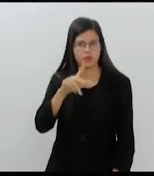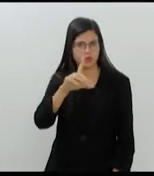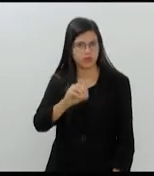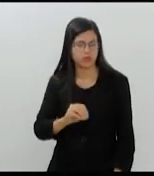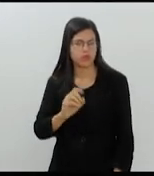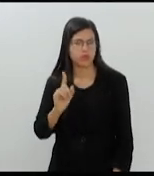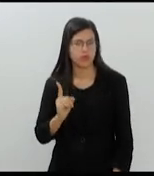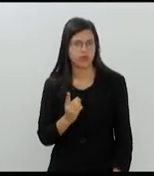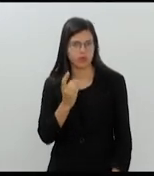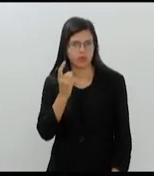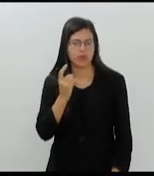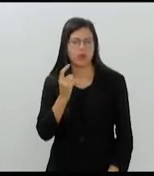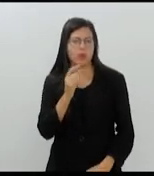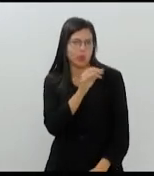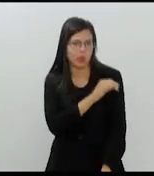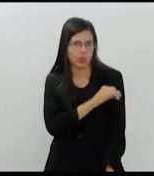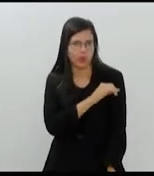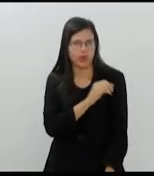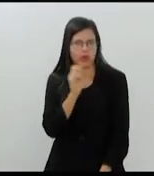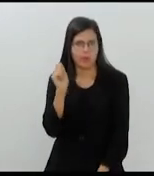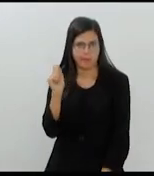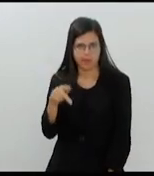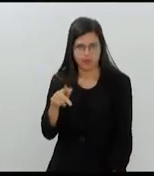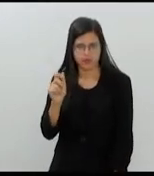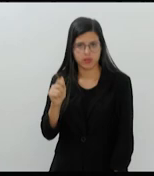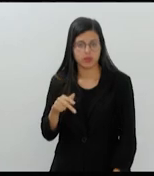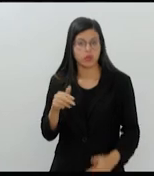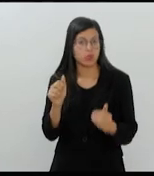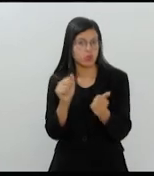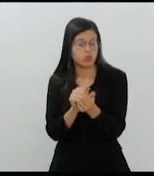Previdência com o Banco Master,